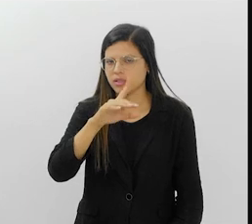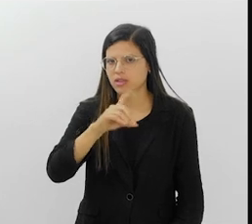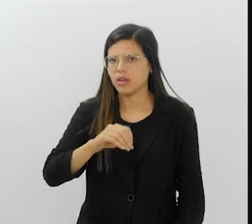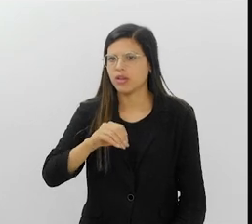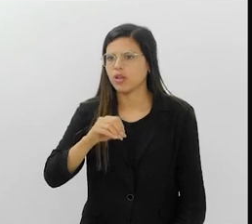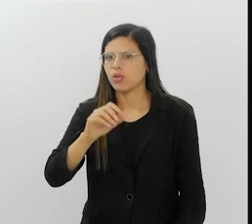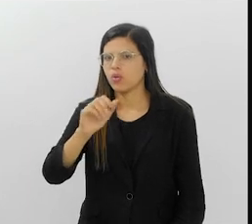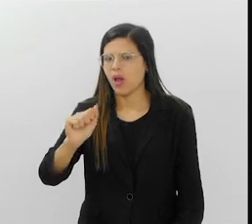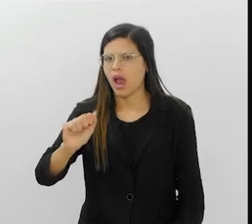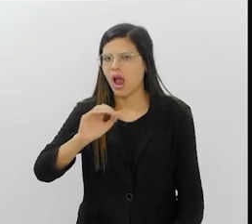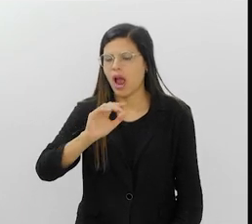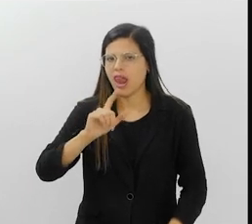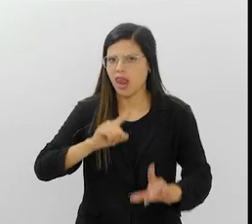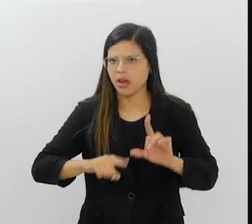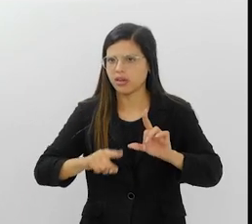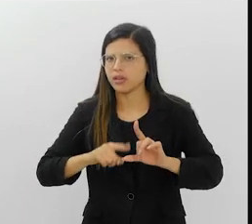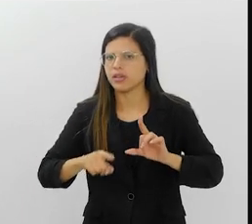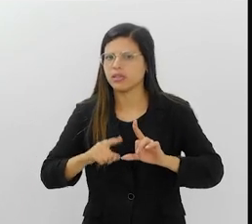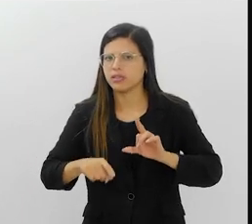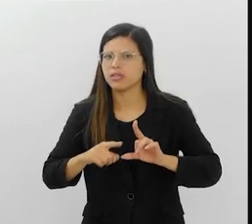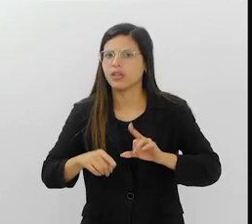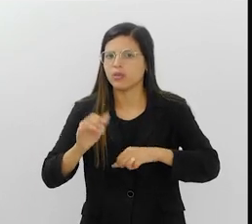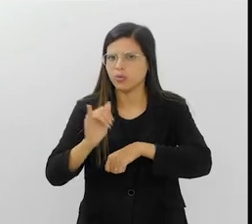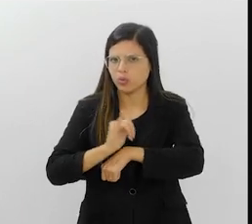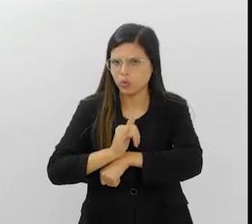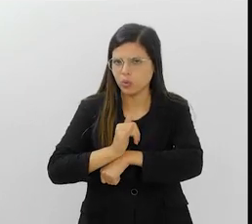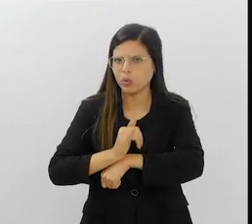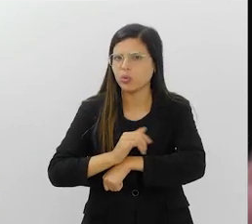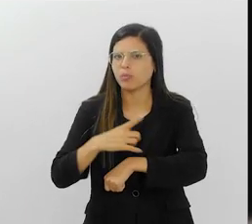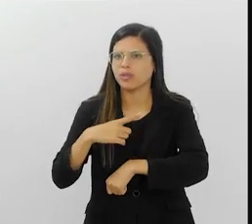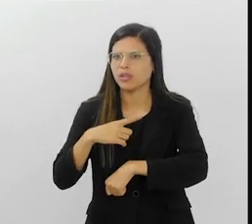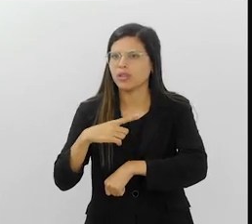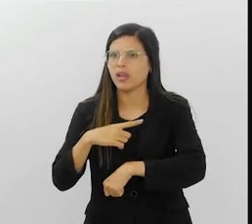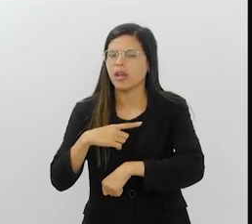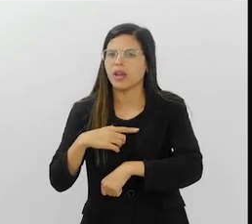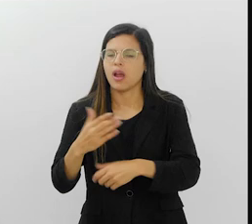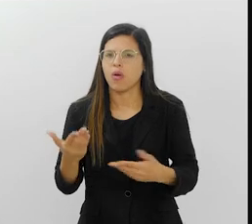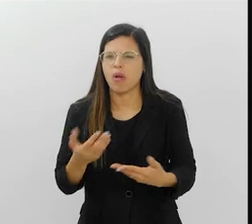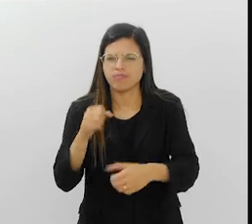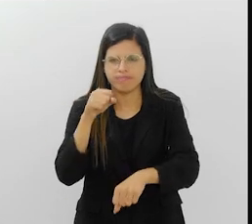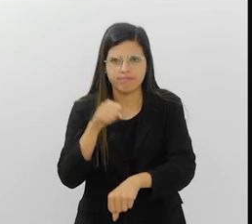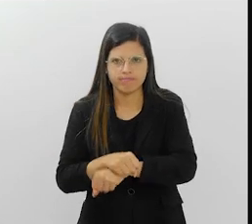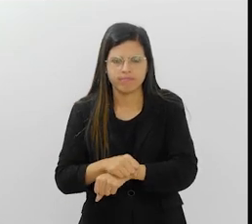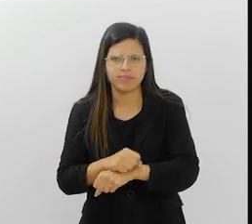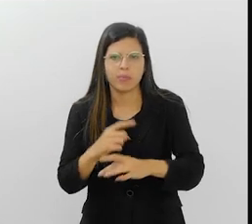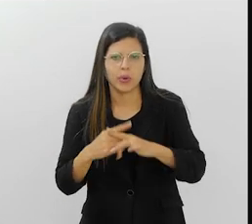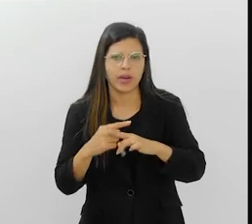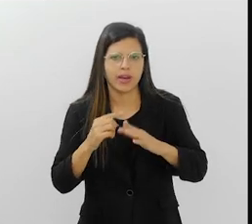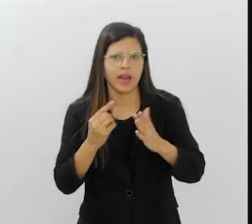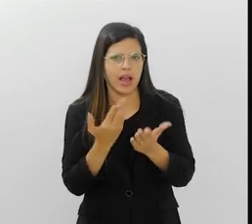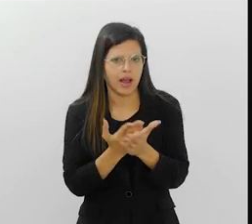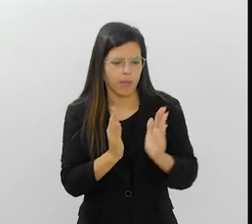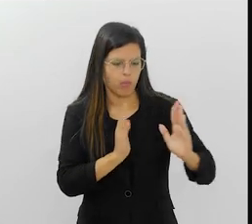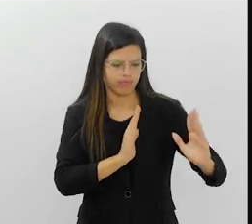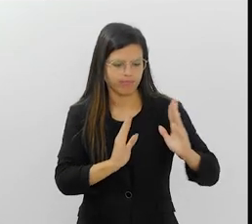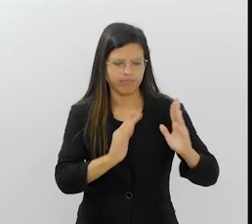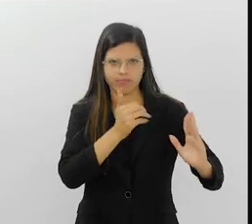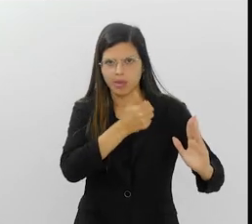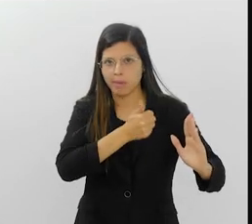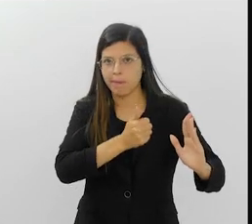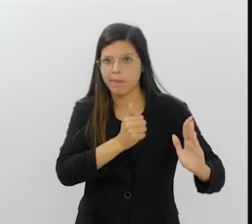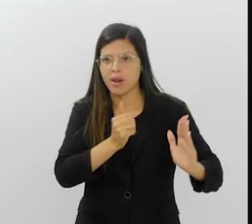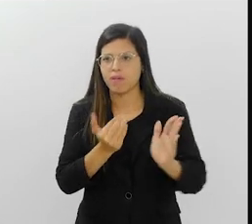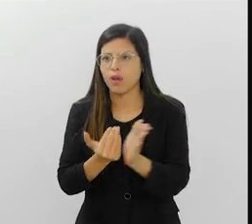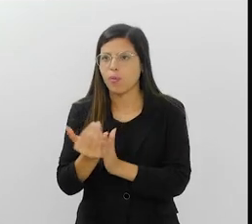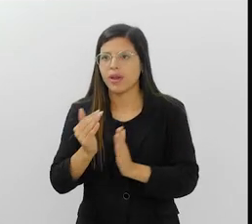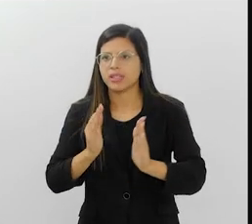no YouTube, às 18 horas, tem episódio novo. Agora deu uma parada, porque acabou a primeira temporada, a gente